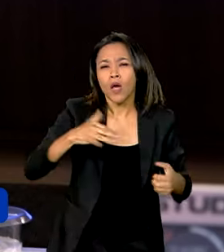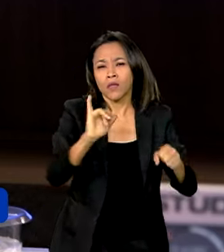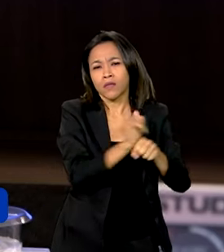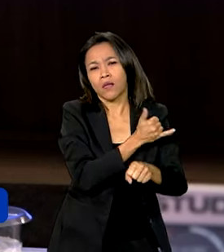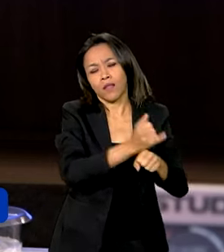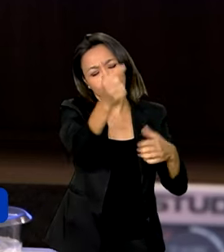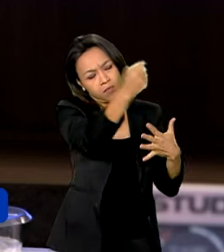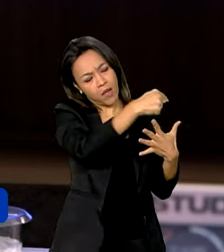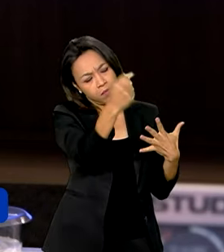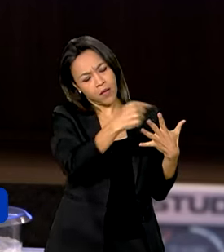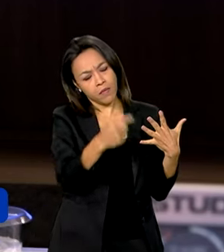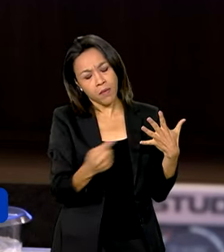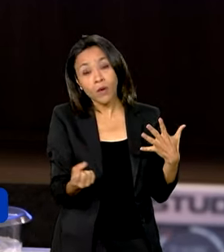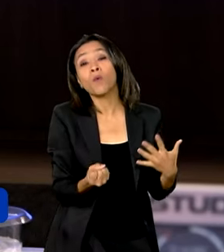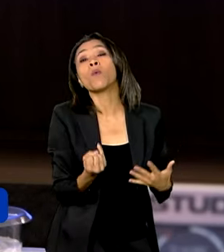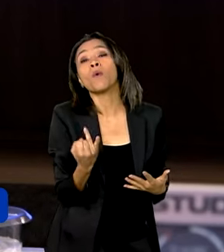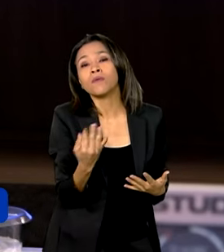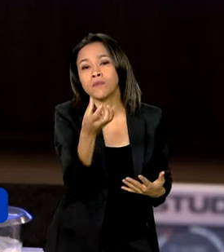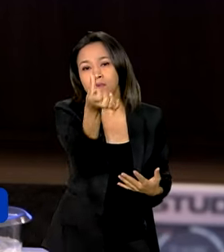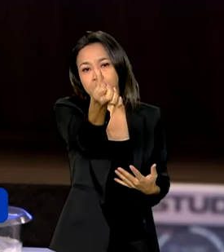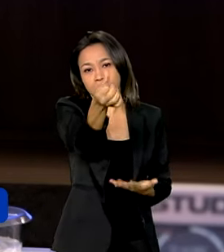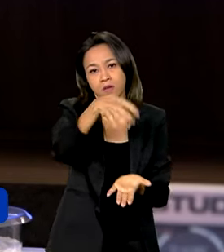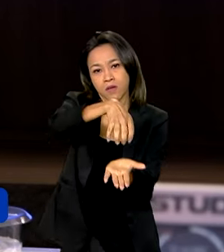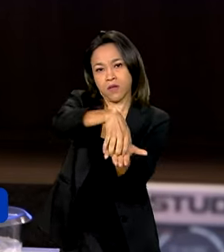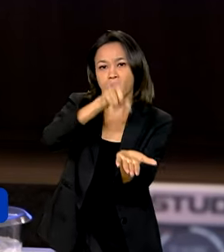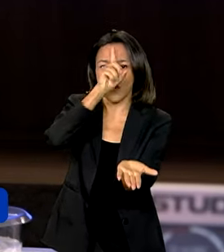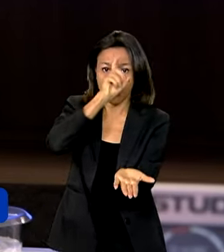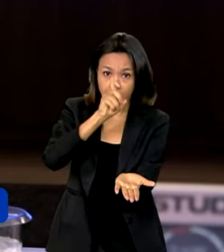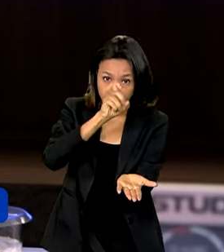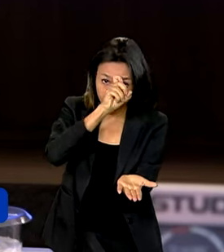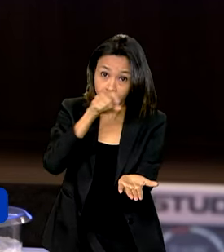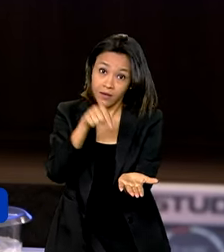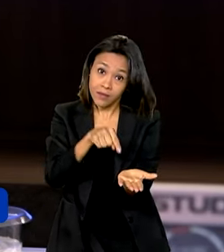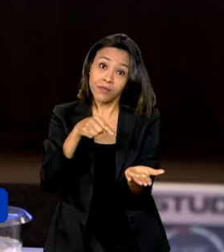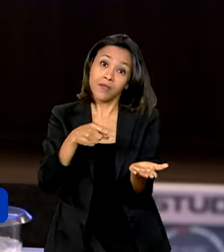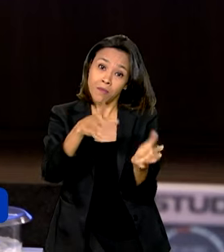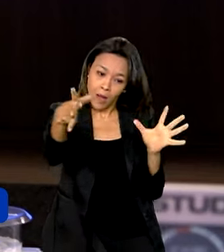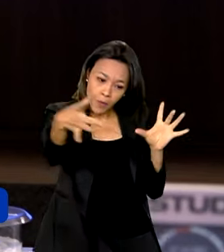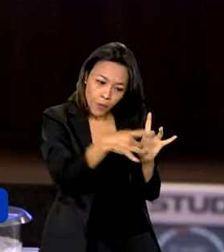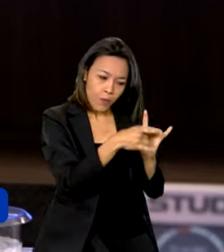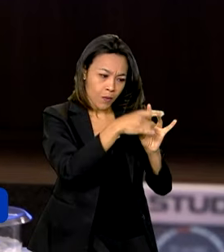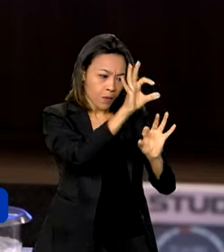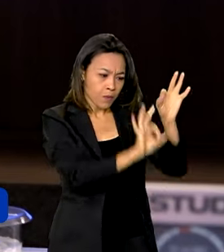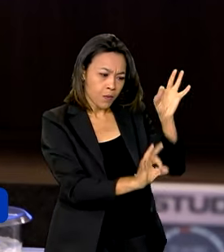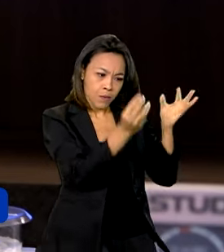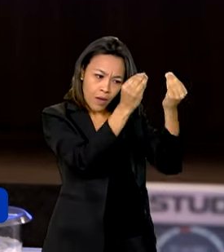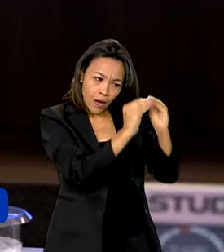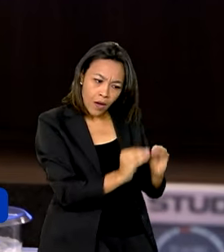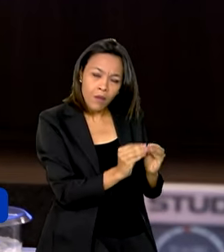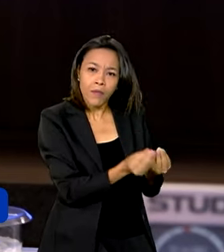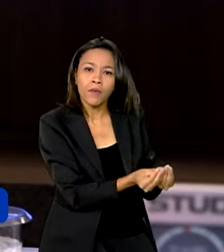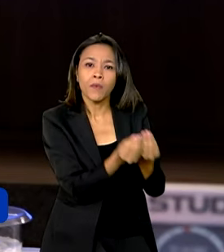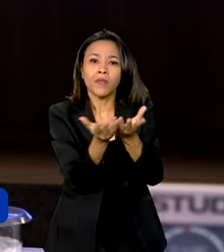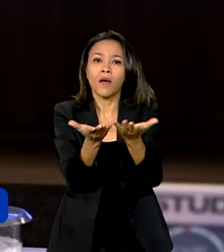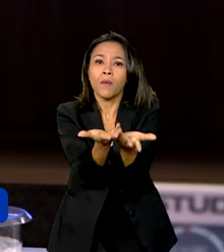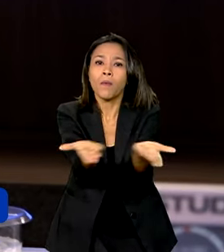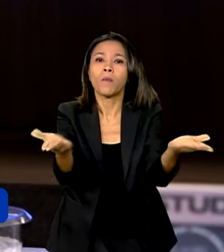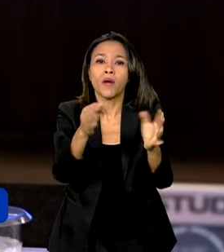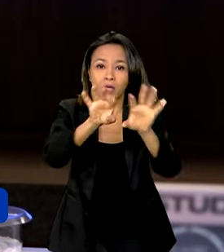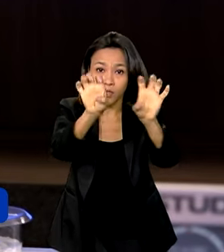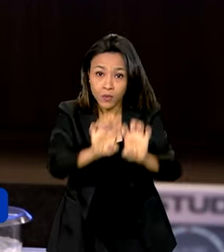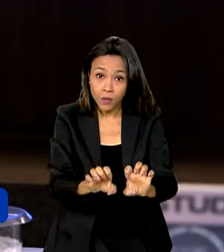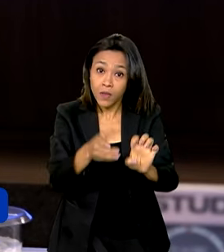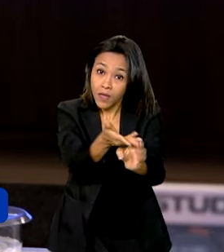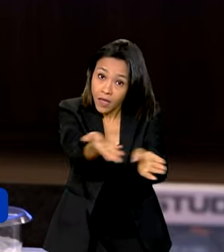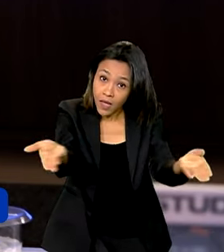um dos seis hospitais num programa comum de reestruturação nosso compromisso é que esses hospitais atendam a população